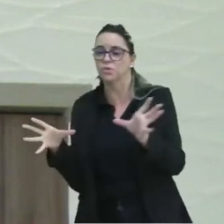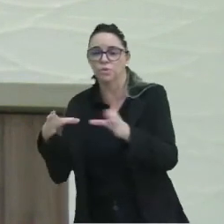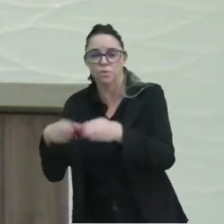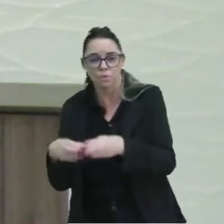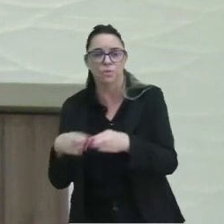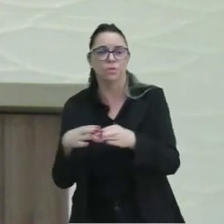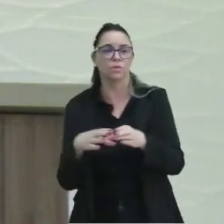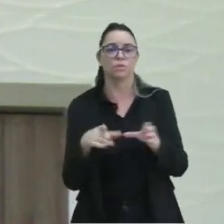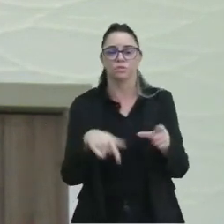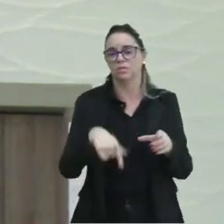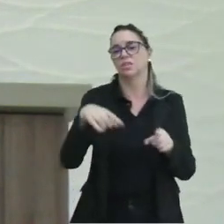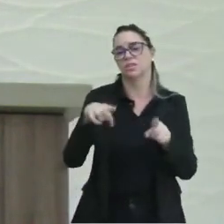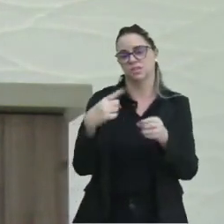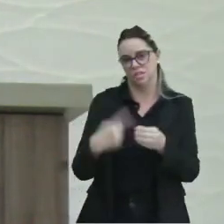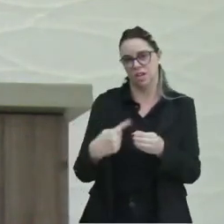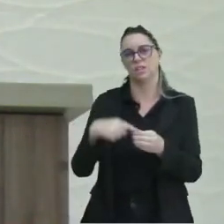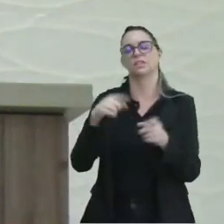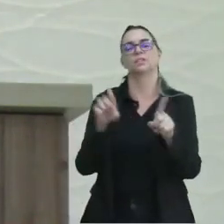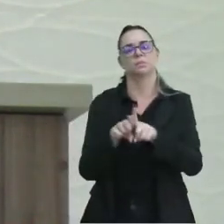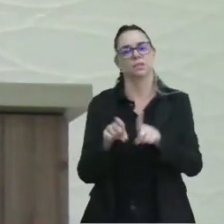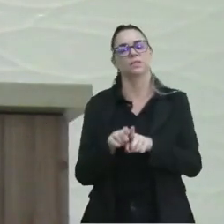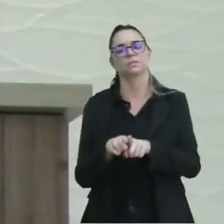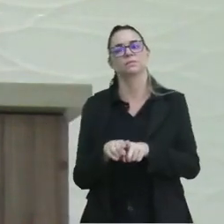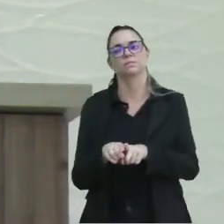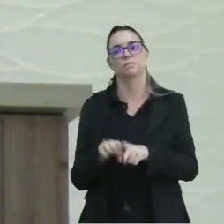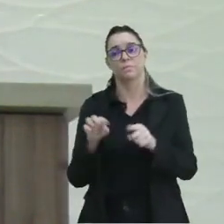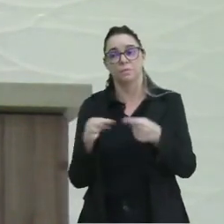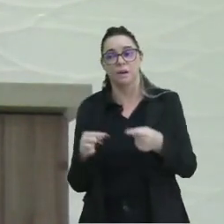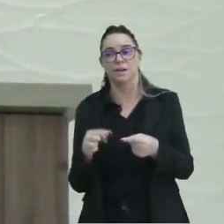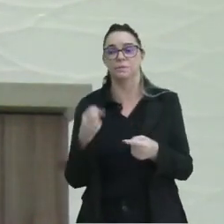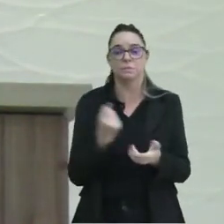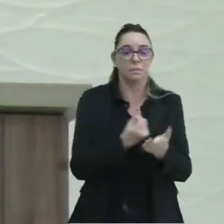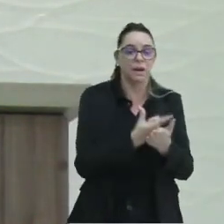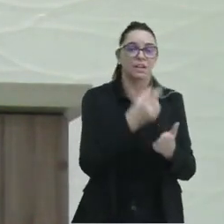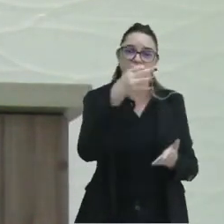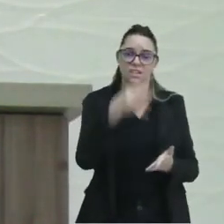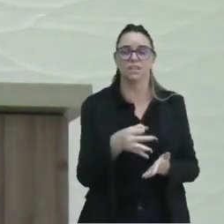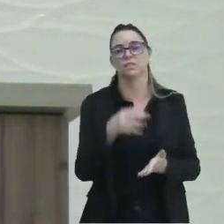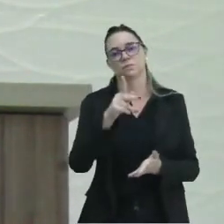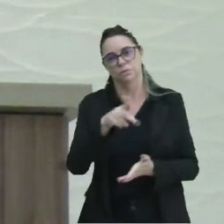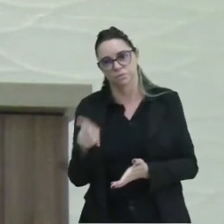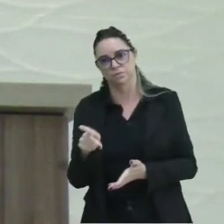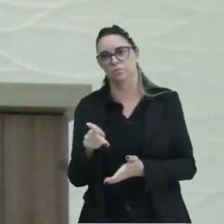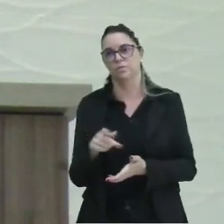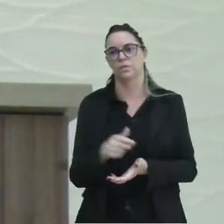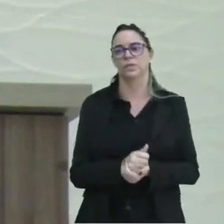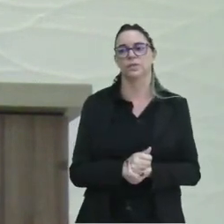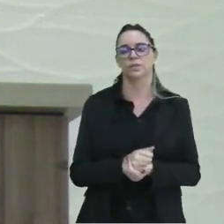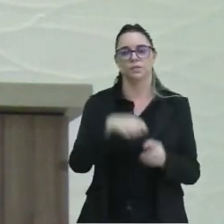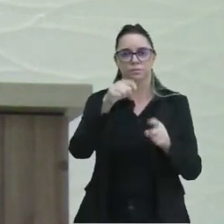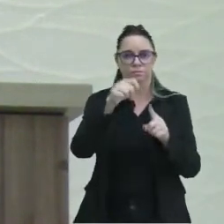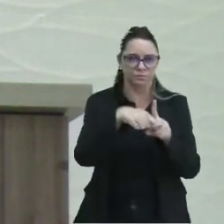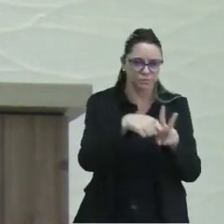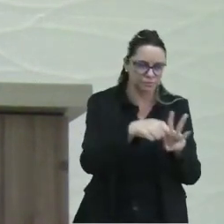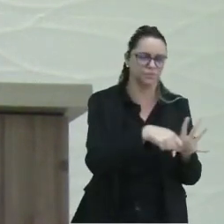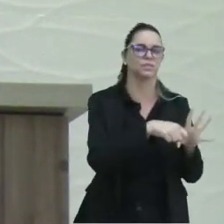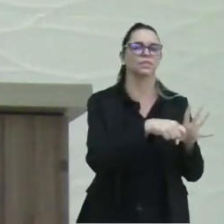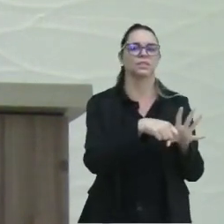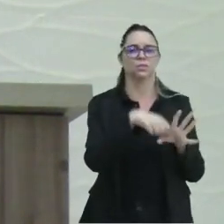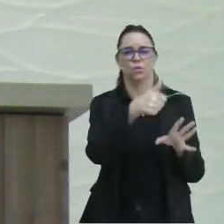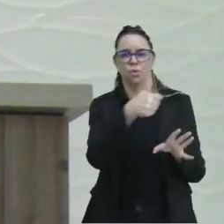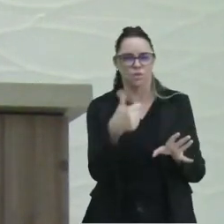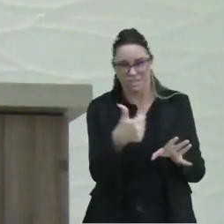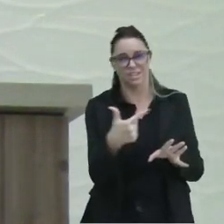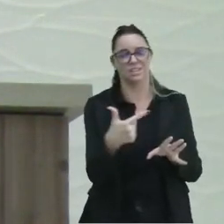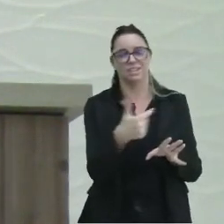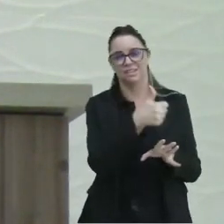nosso município, com a condição real de se pagar aos nossos professores os 12 meses do ano, mais o 13º, porque